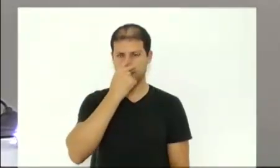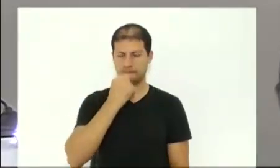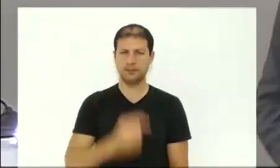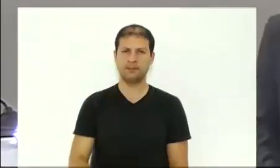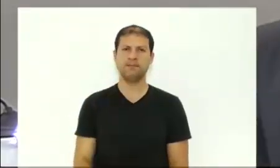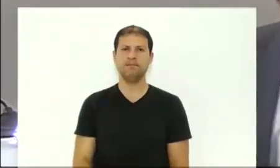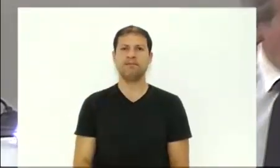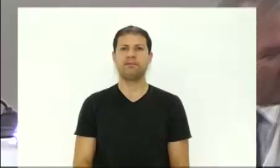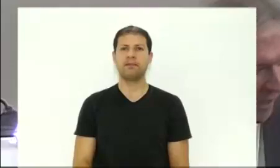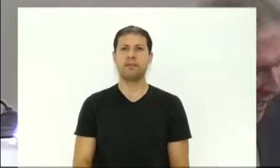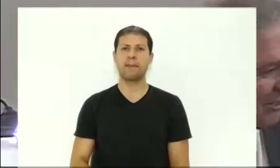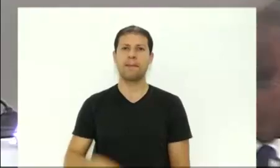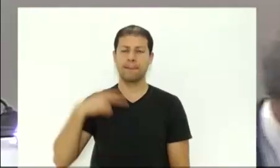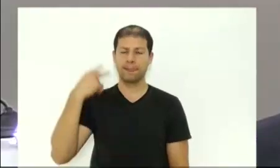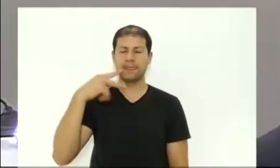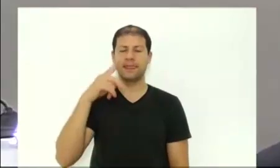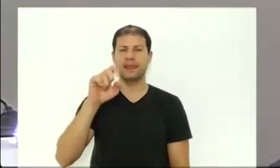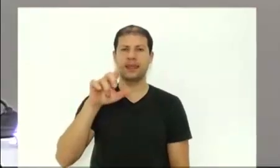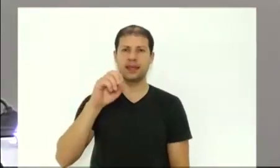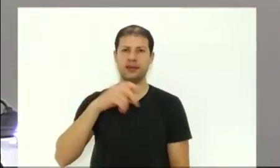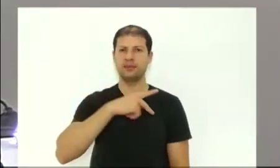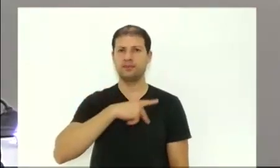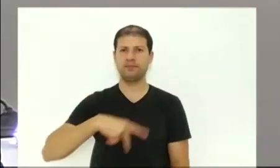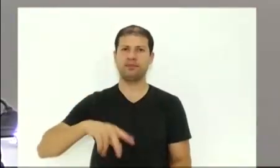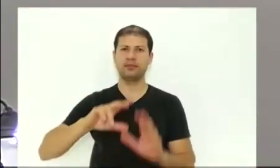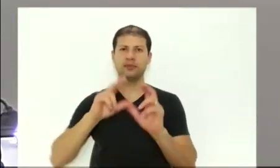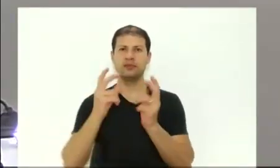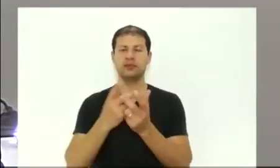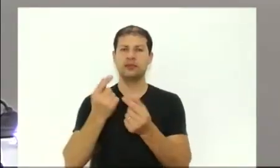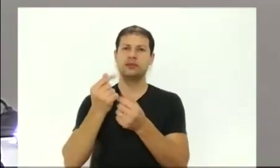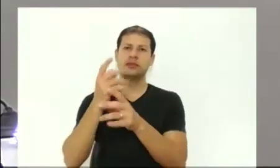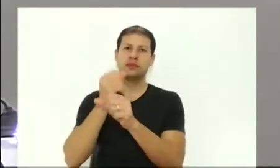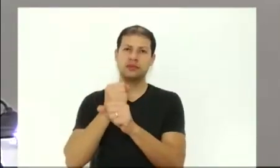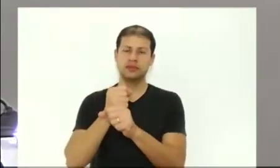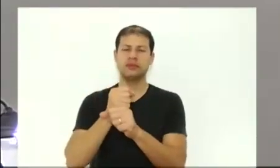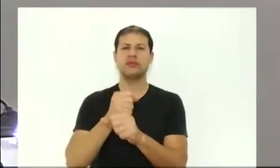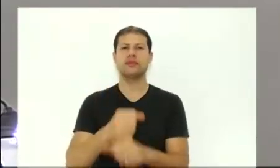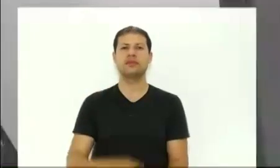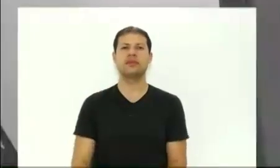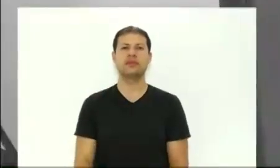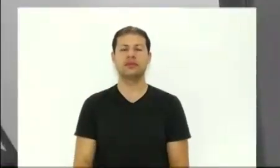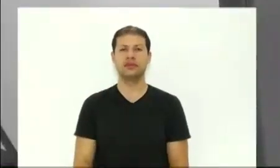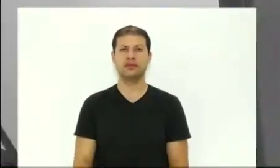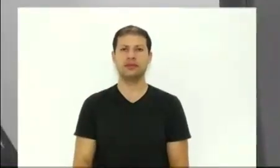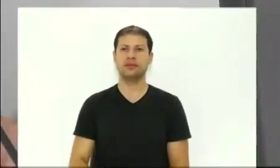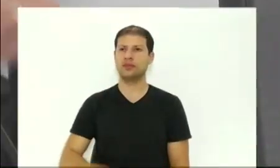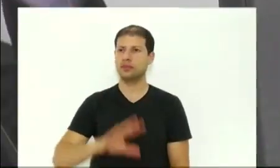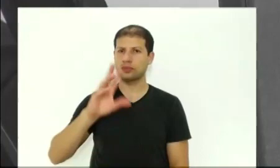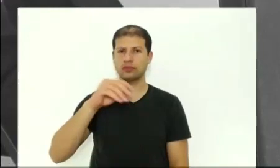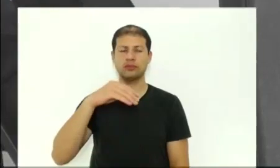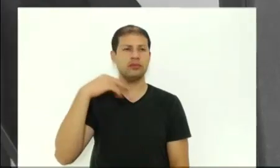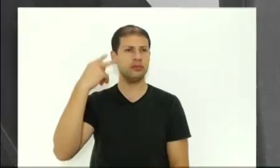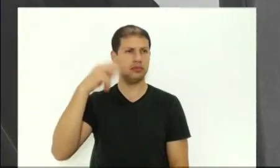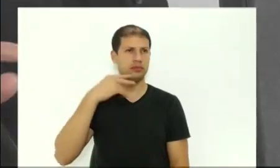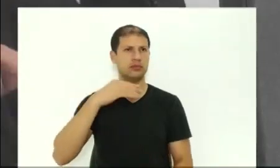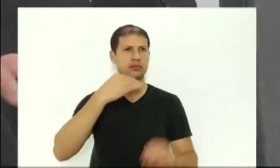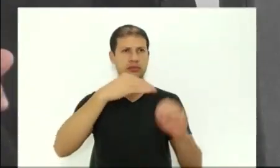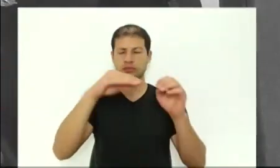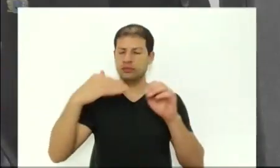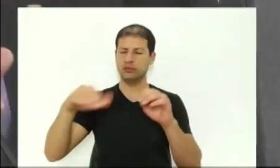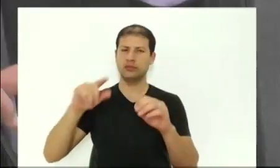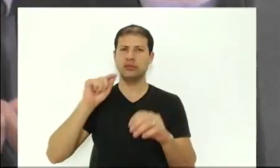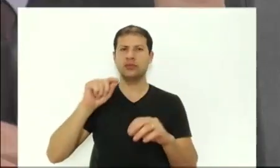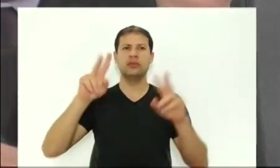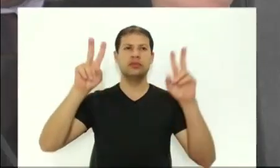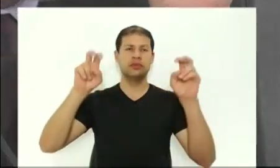Do vereador Lelo Pagani, presidente da Comissão de Orçamento, Finanças e Contabilidade, para todos os vereadores. Assunto,